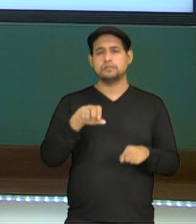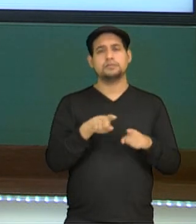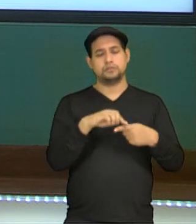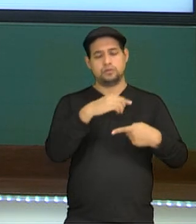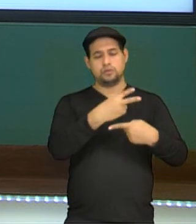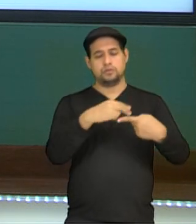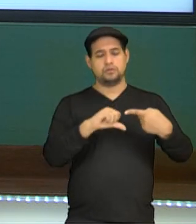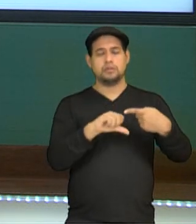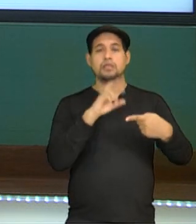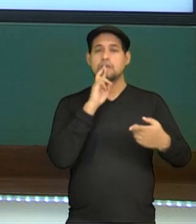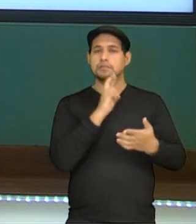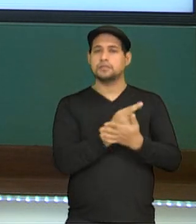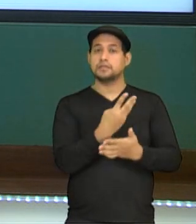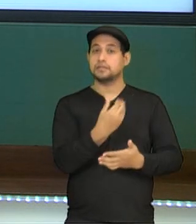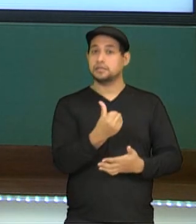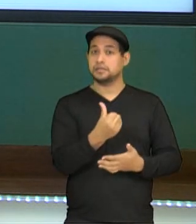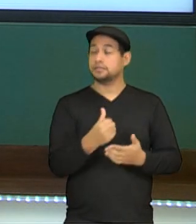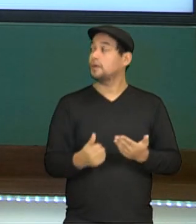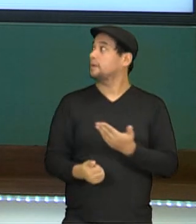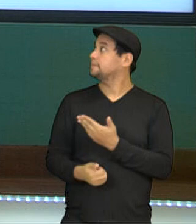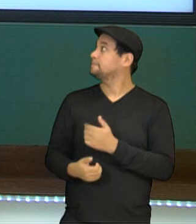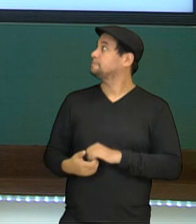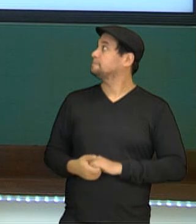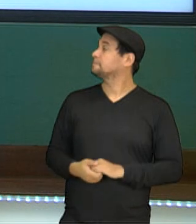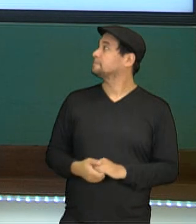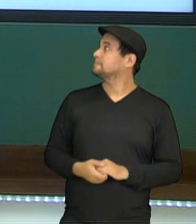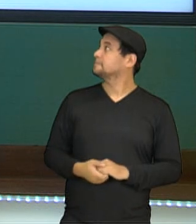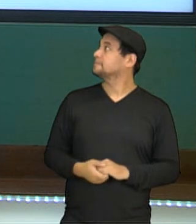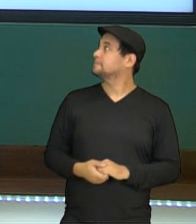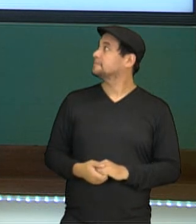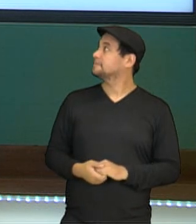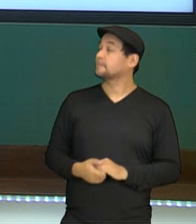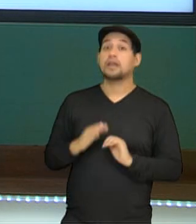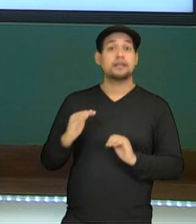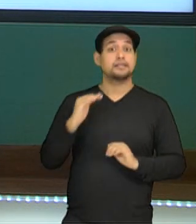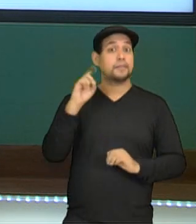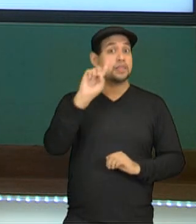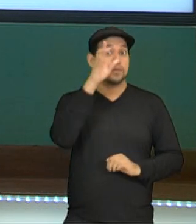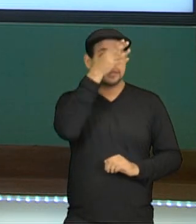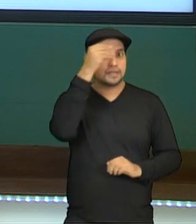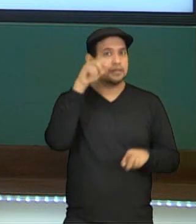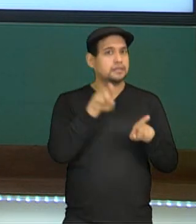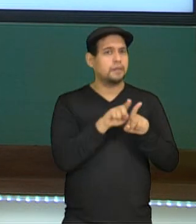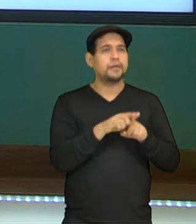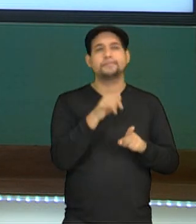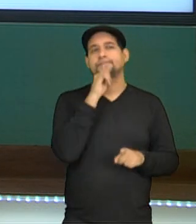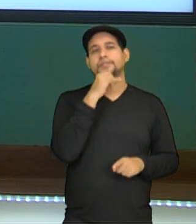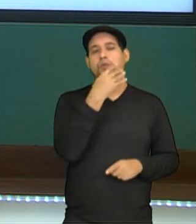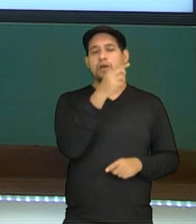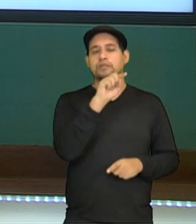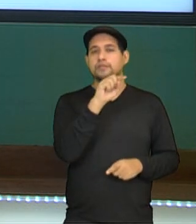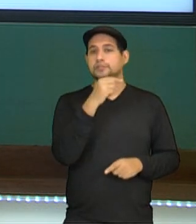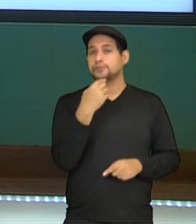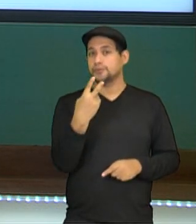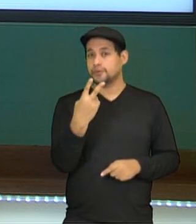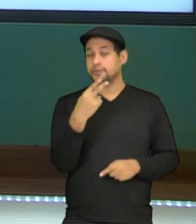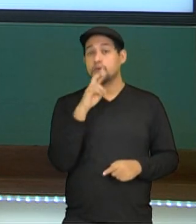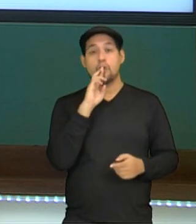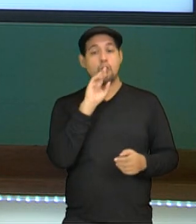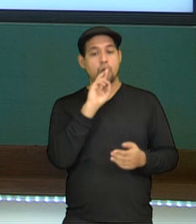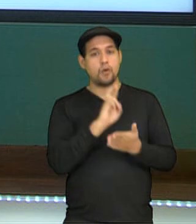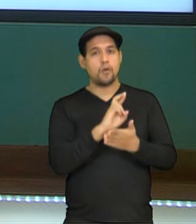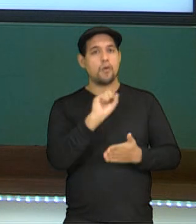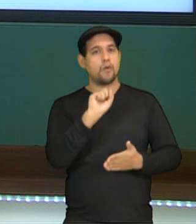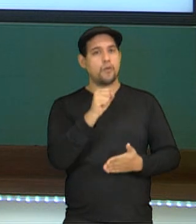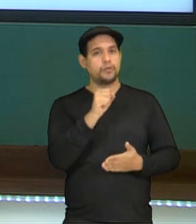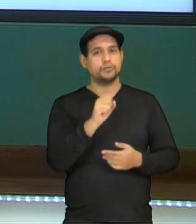vezes 9, que é 36. E em cima, a gente tem que multiplicar também, não esqueça, 4 vezes 2, 8. 8 sobre